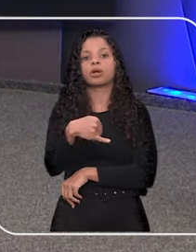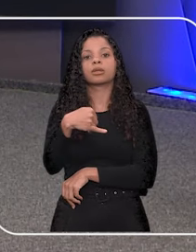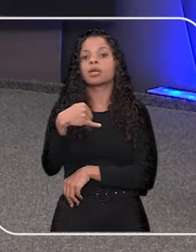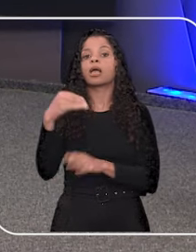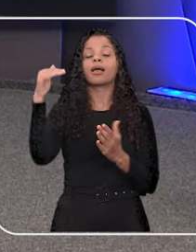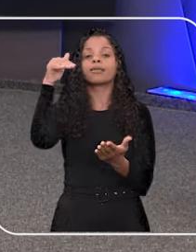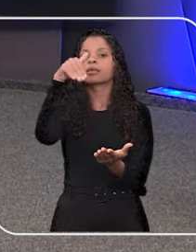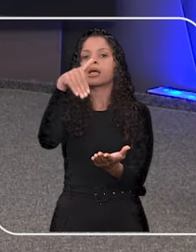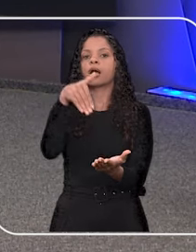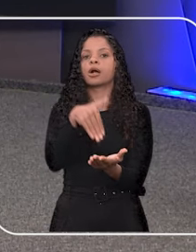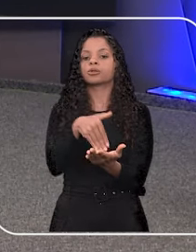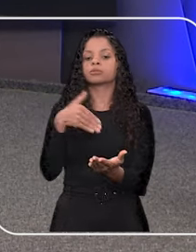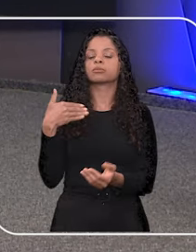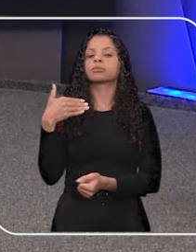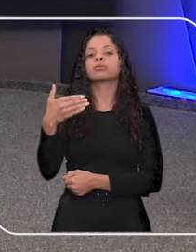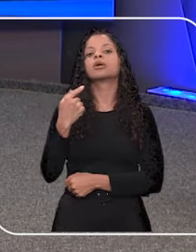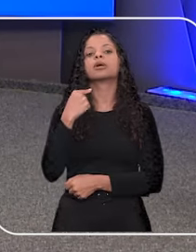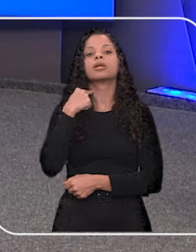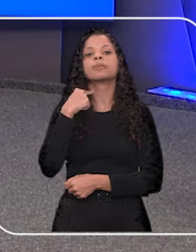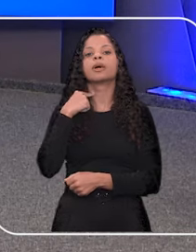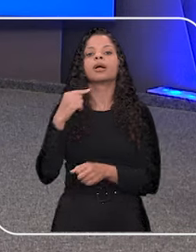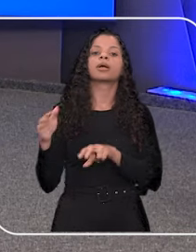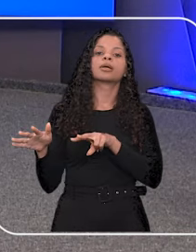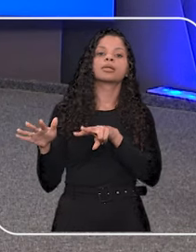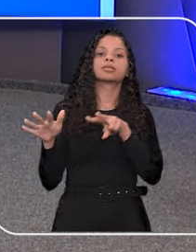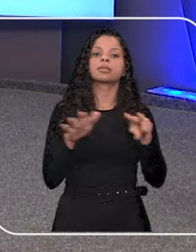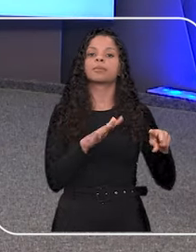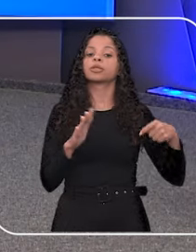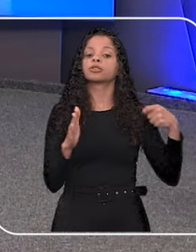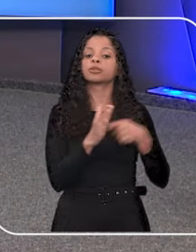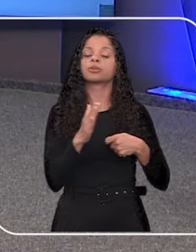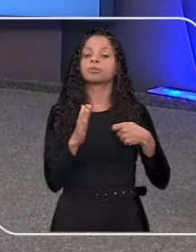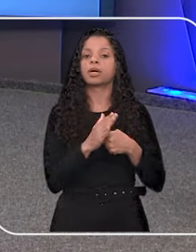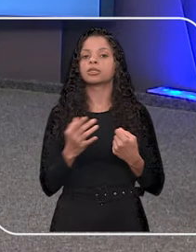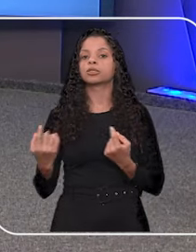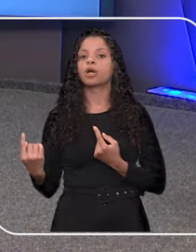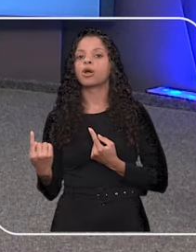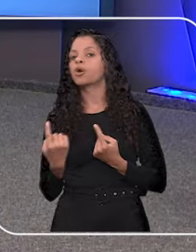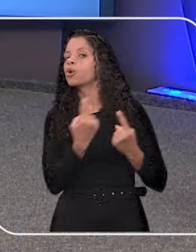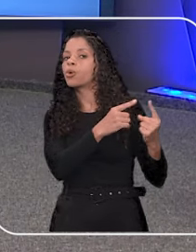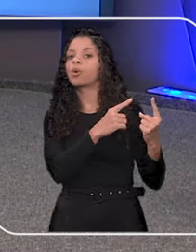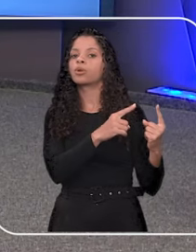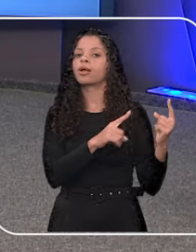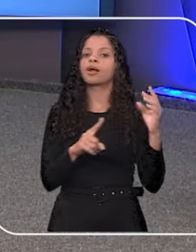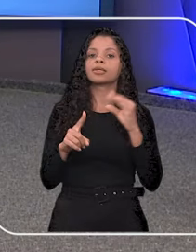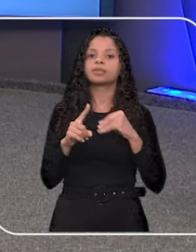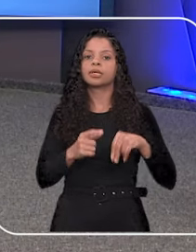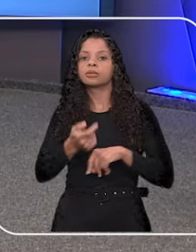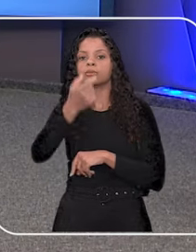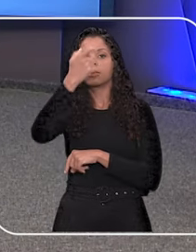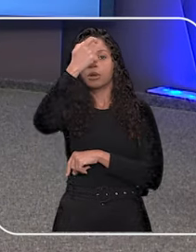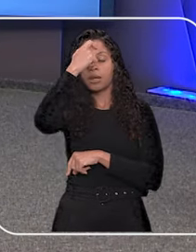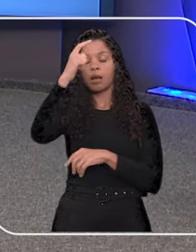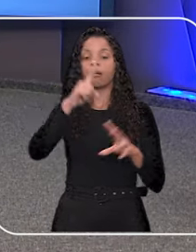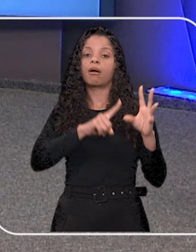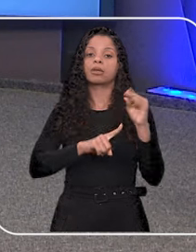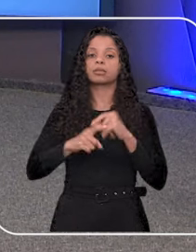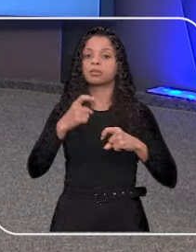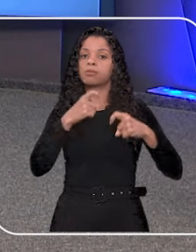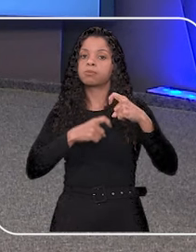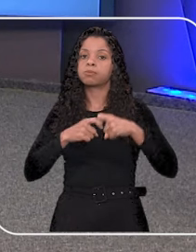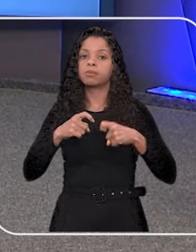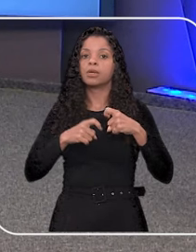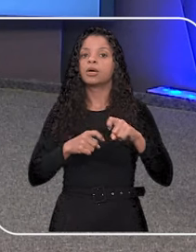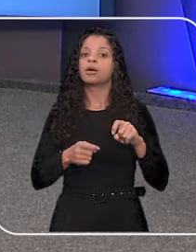a última edição agora em maio da semana de combate ao assédio moral ao assédio sexual e à